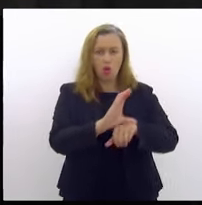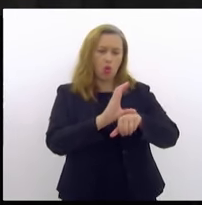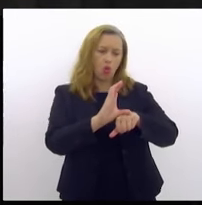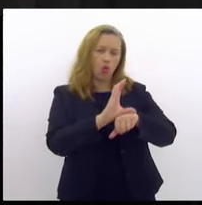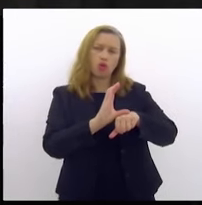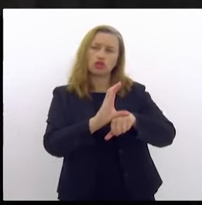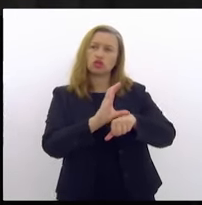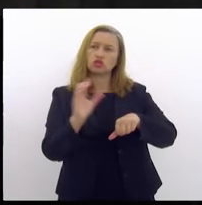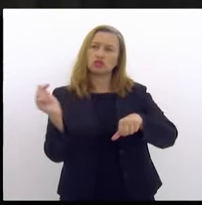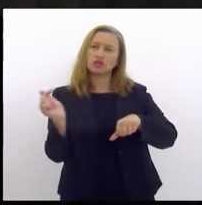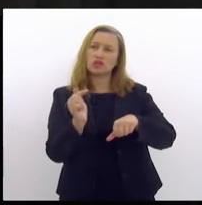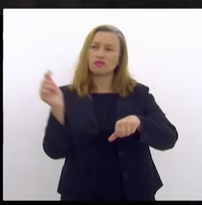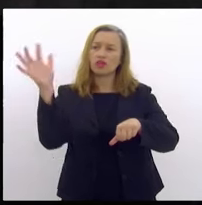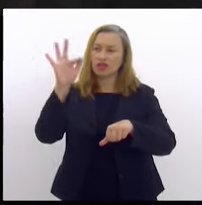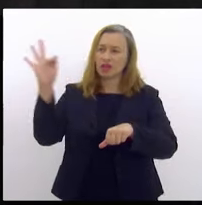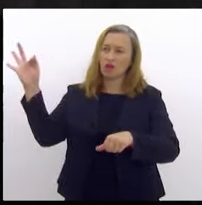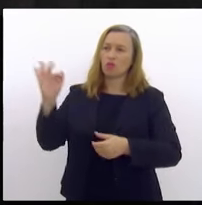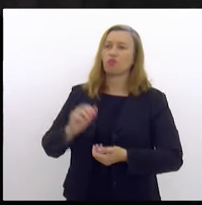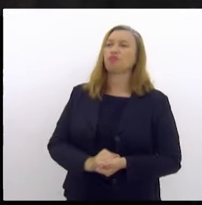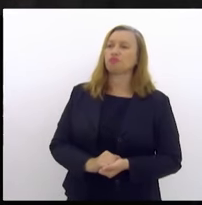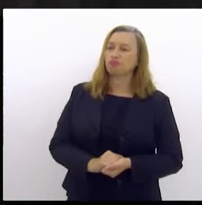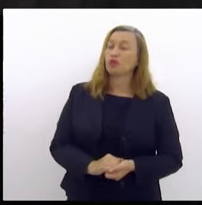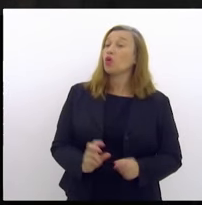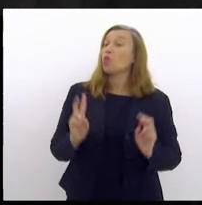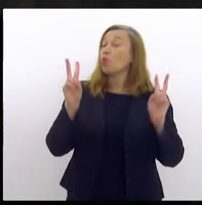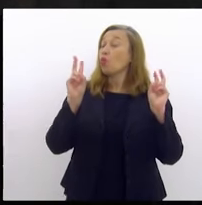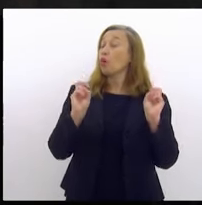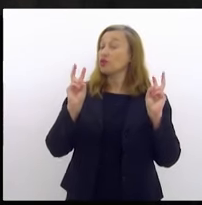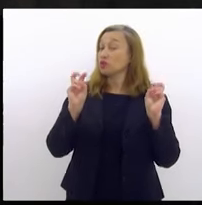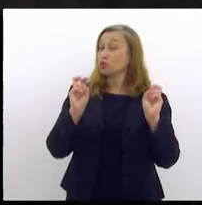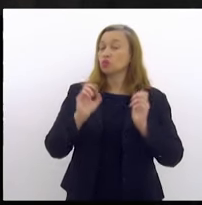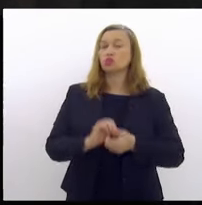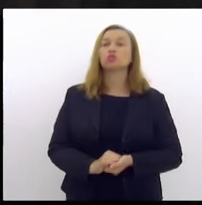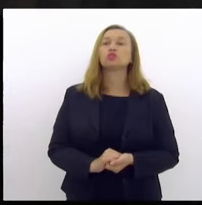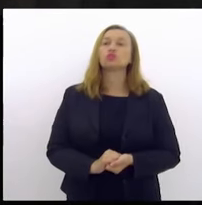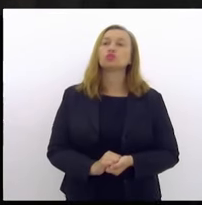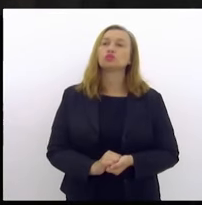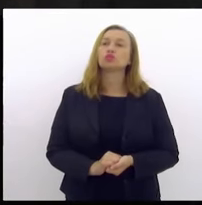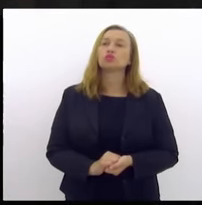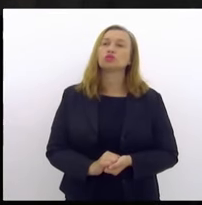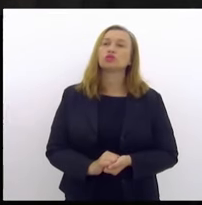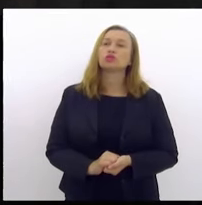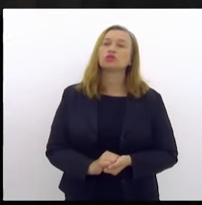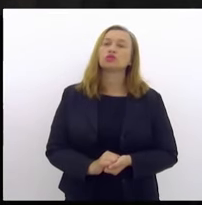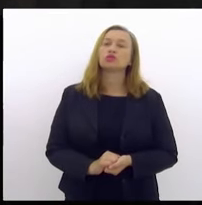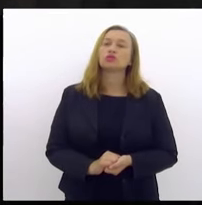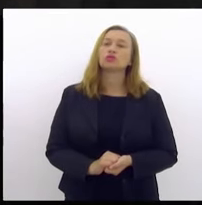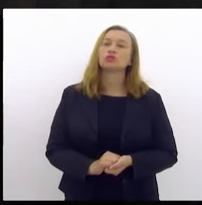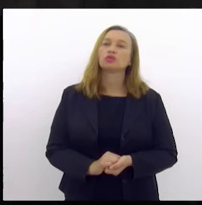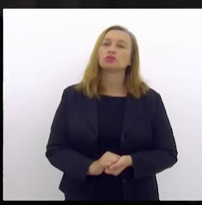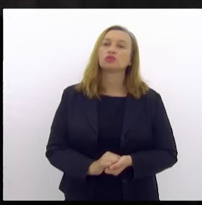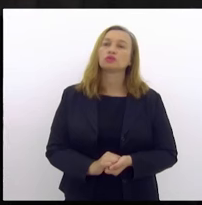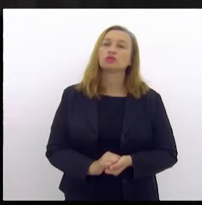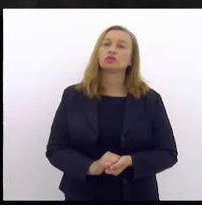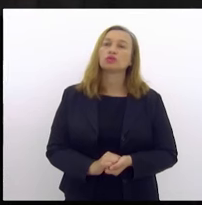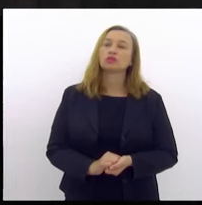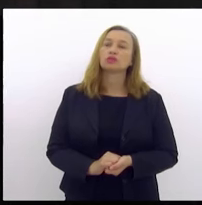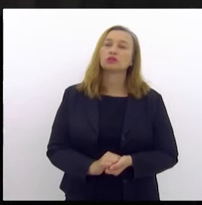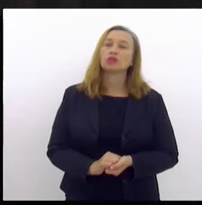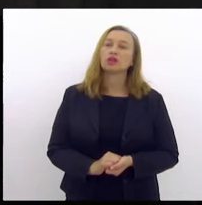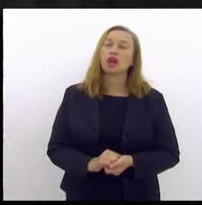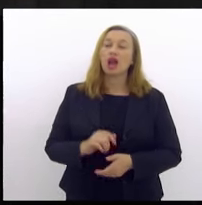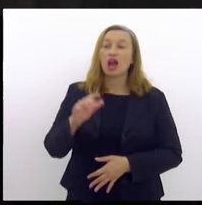Constituição Federal. Sobre o assunto, o consagrado autor jurídico, Flávio